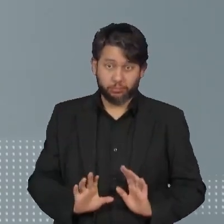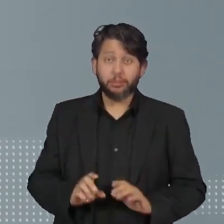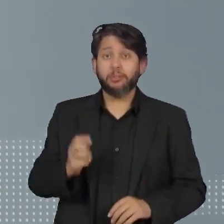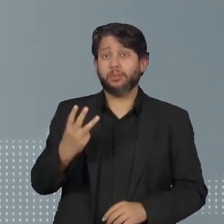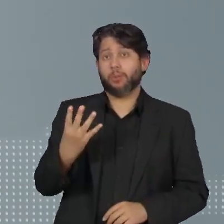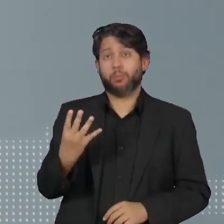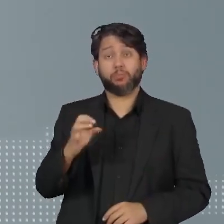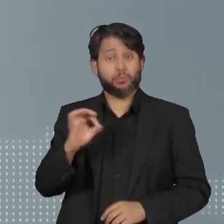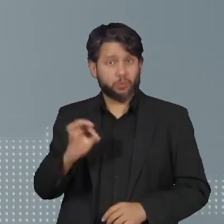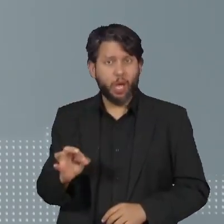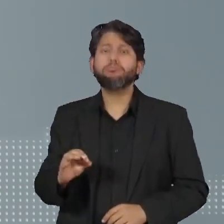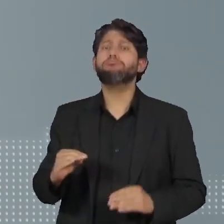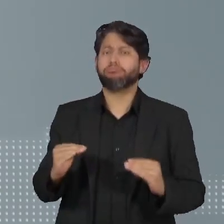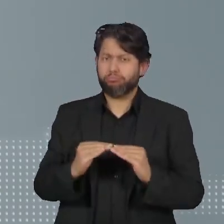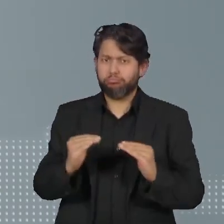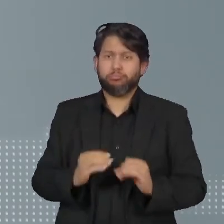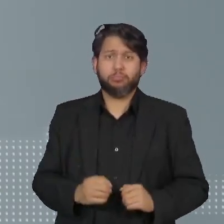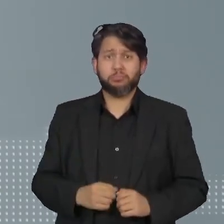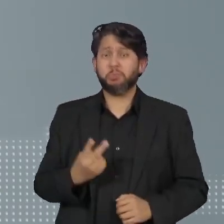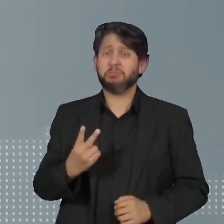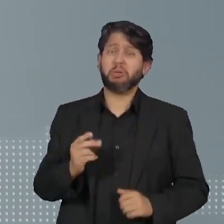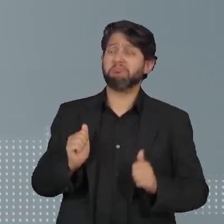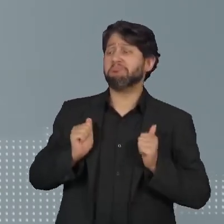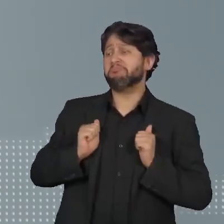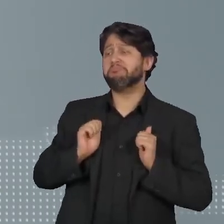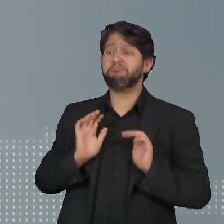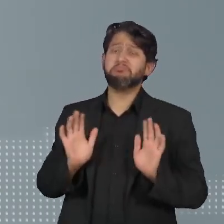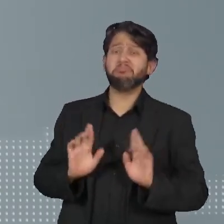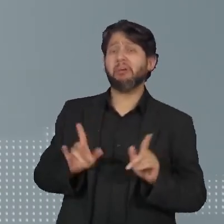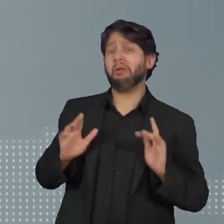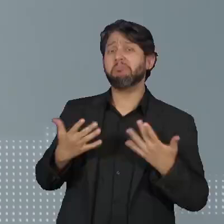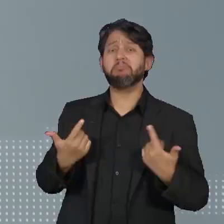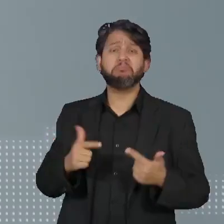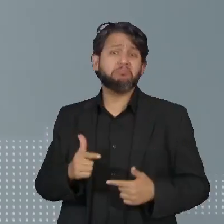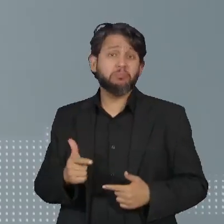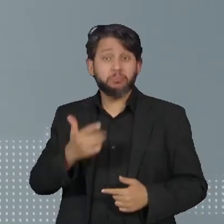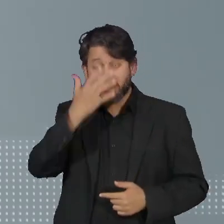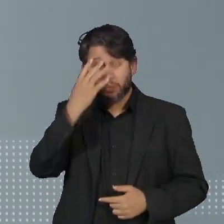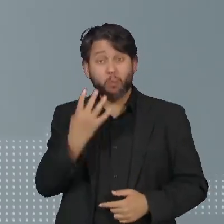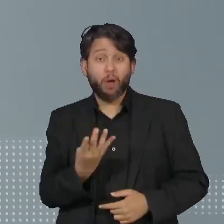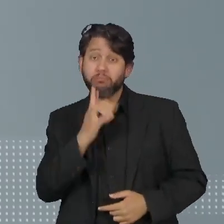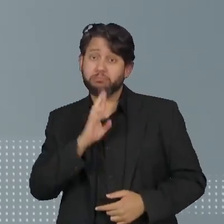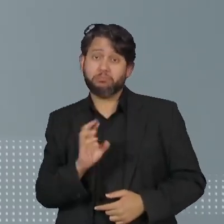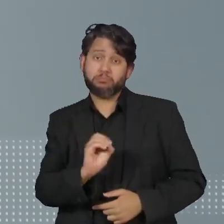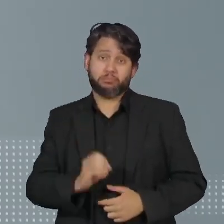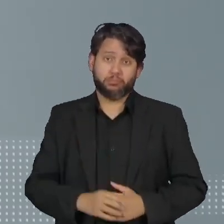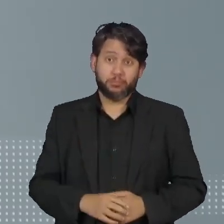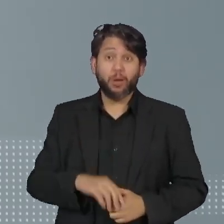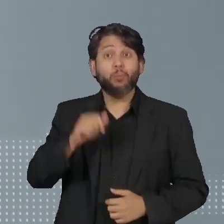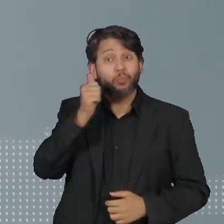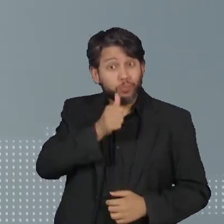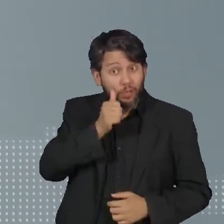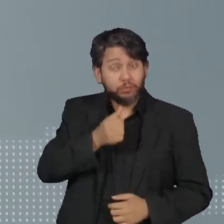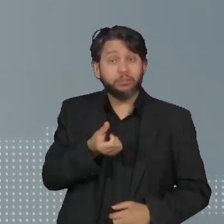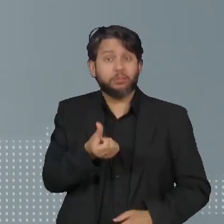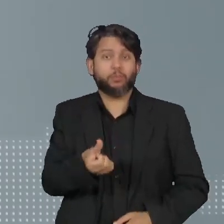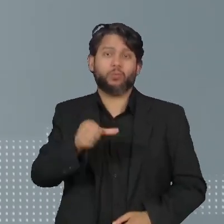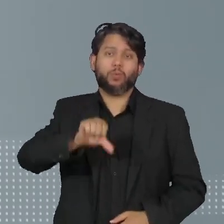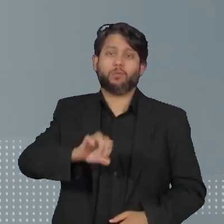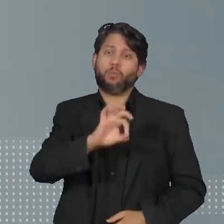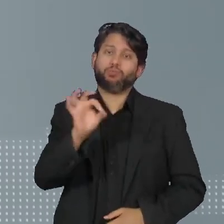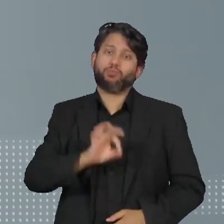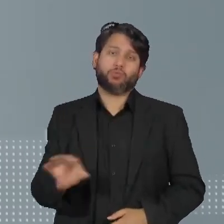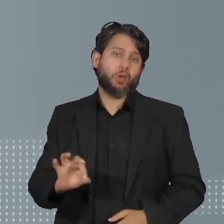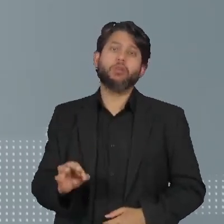favor 2% se dizem indiferentes e 4% não sabem entre as mulheres 69%